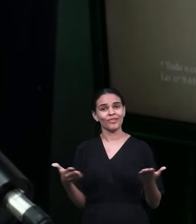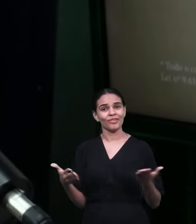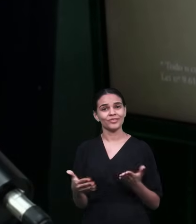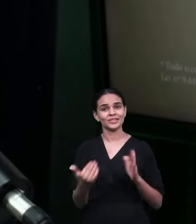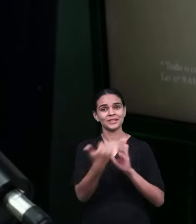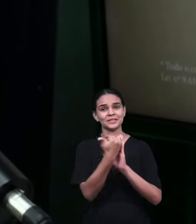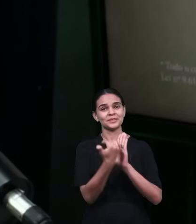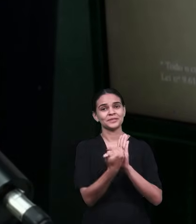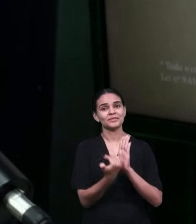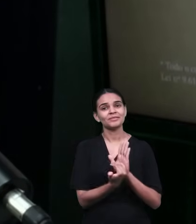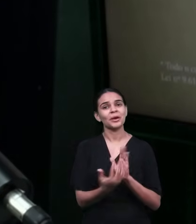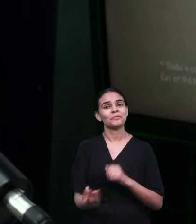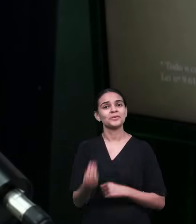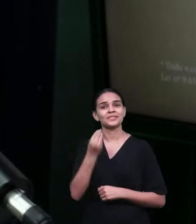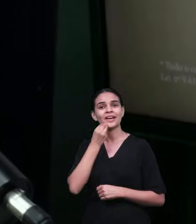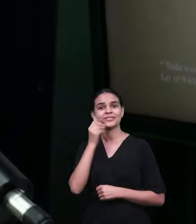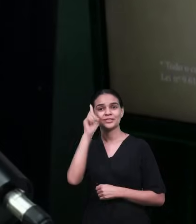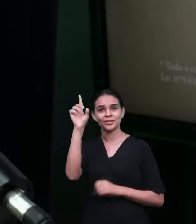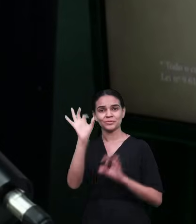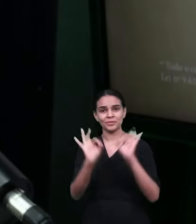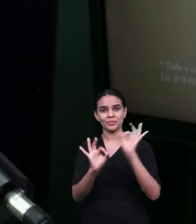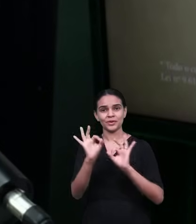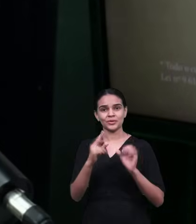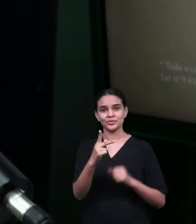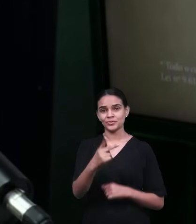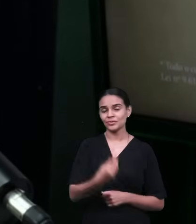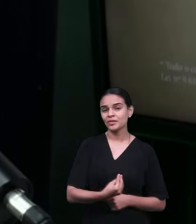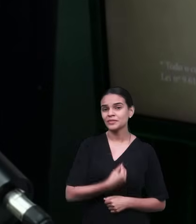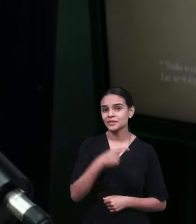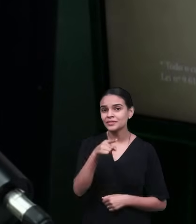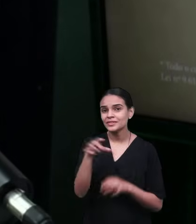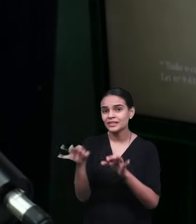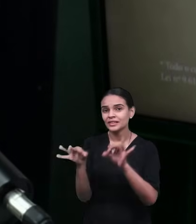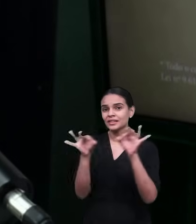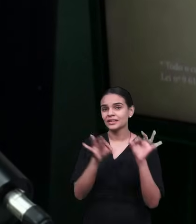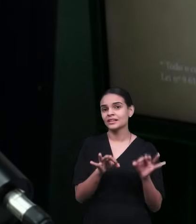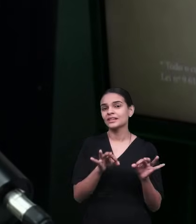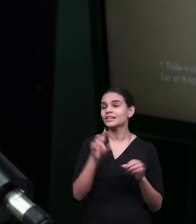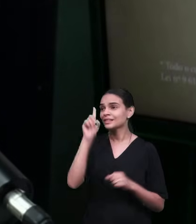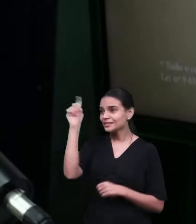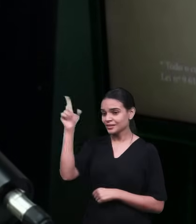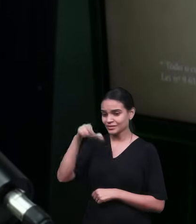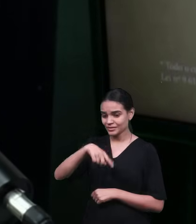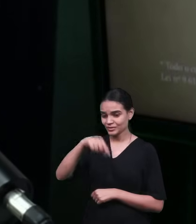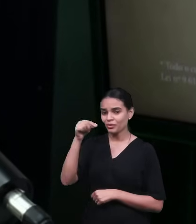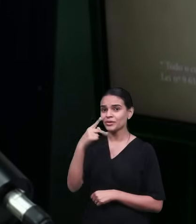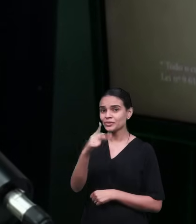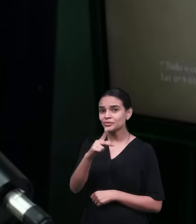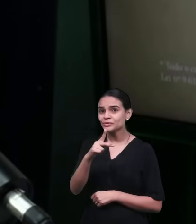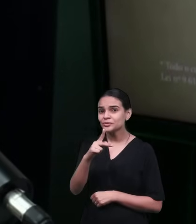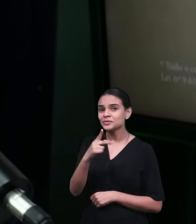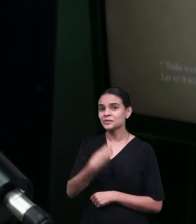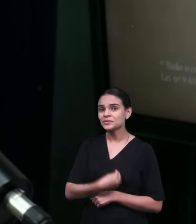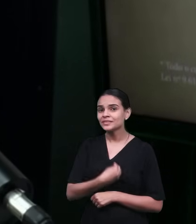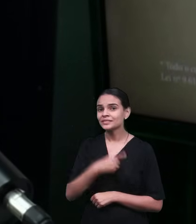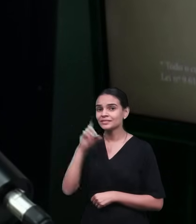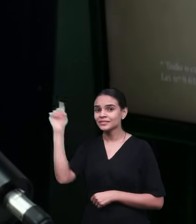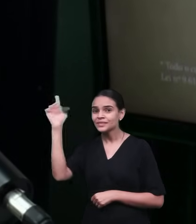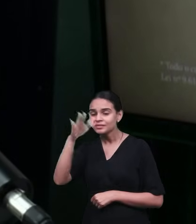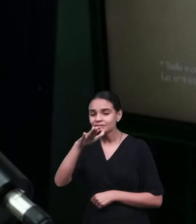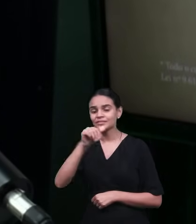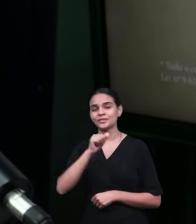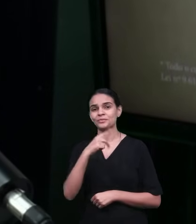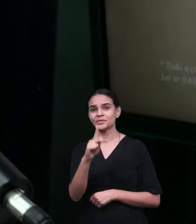que Deus reservou para mostrar a você que nos assiste a eleição dele para a sua vida. O chamado que Deus tem